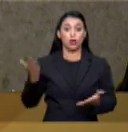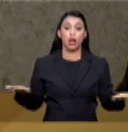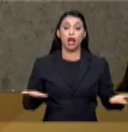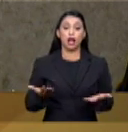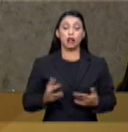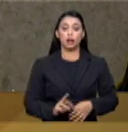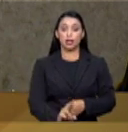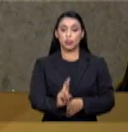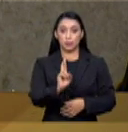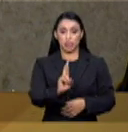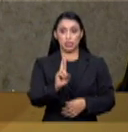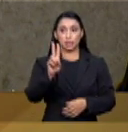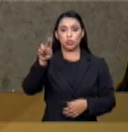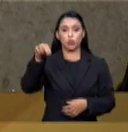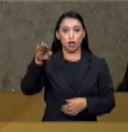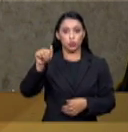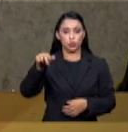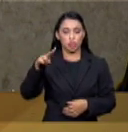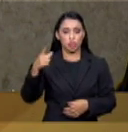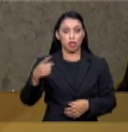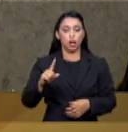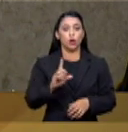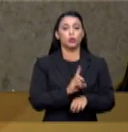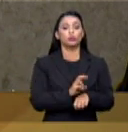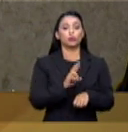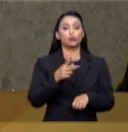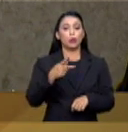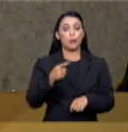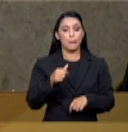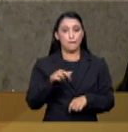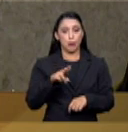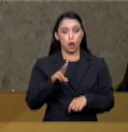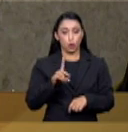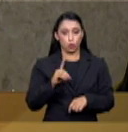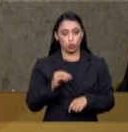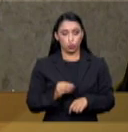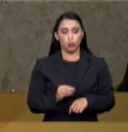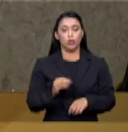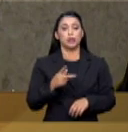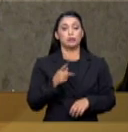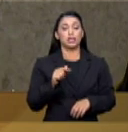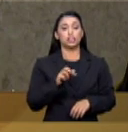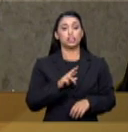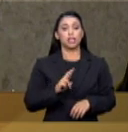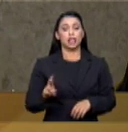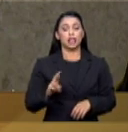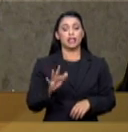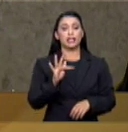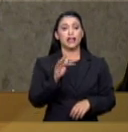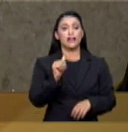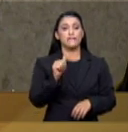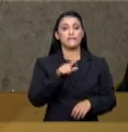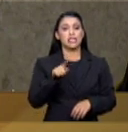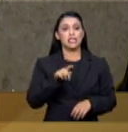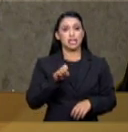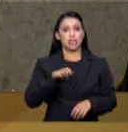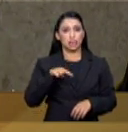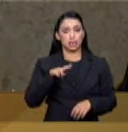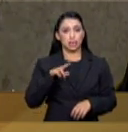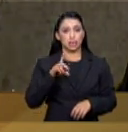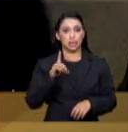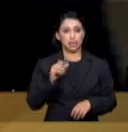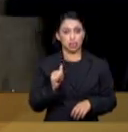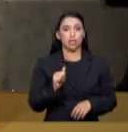Falará pela recorrente União, doutor Paulo Mendes de Oliveira, procurador da Fazenda Nacional, pelo tempo regimental de